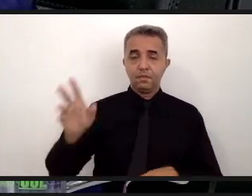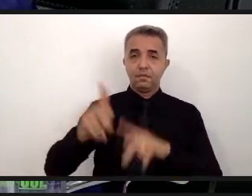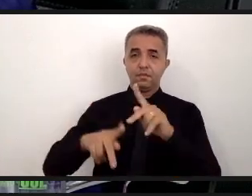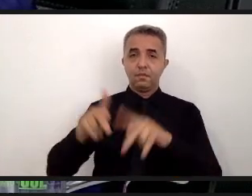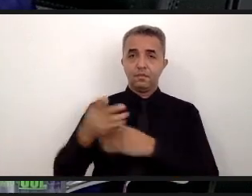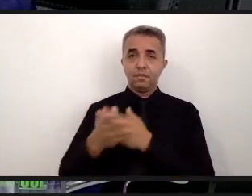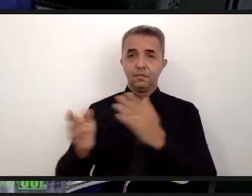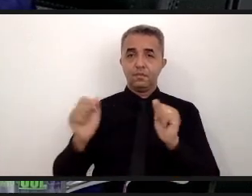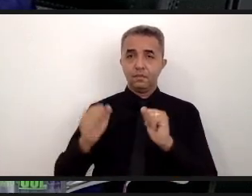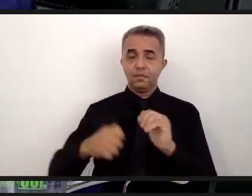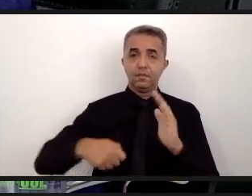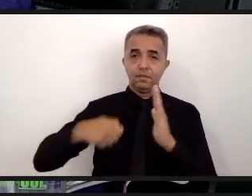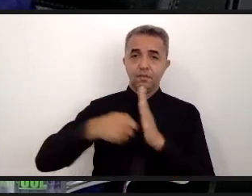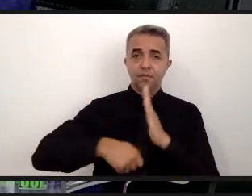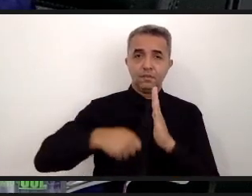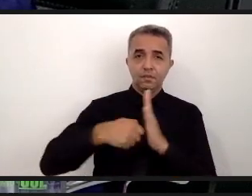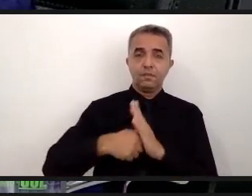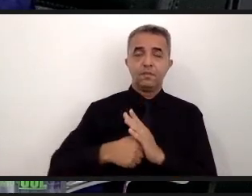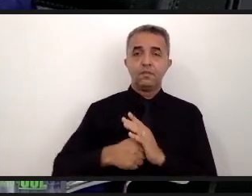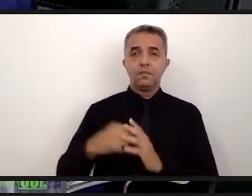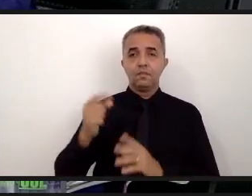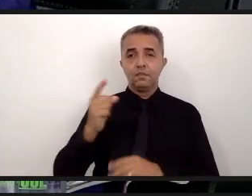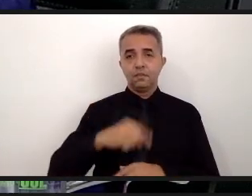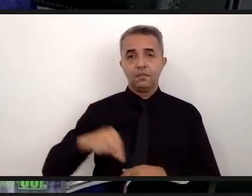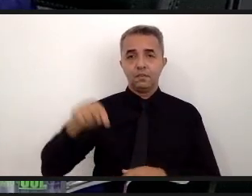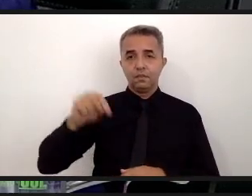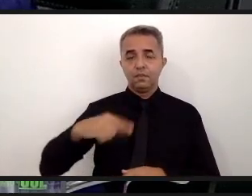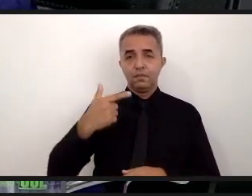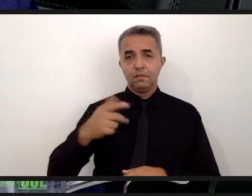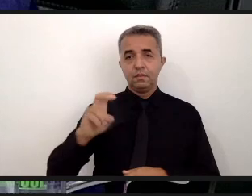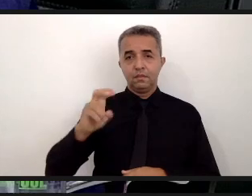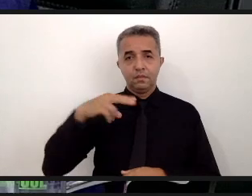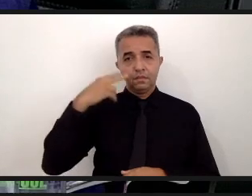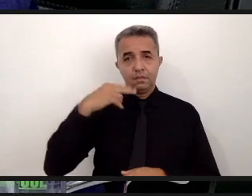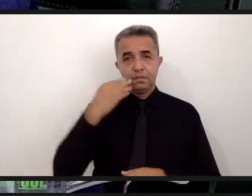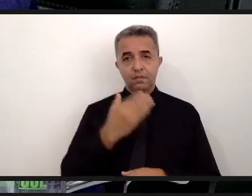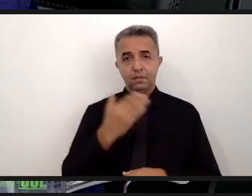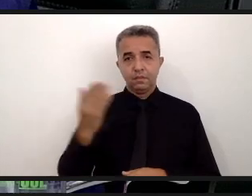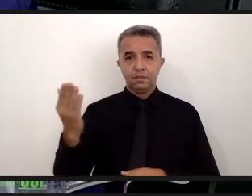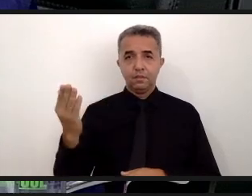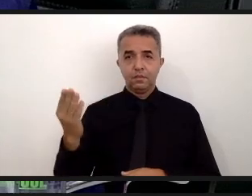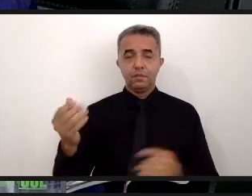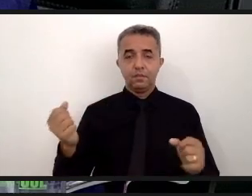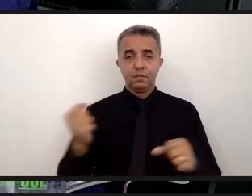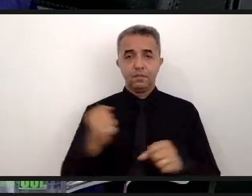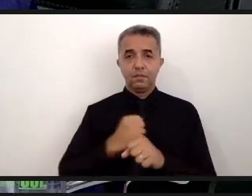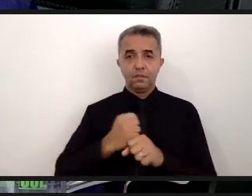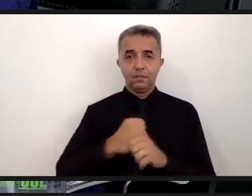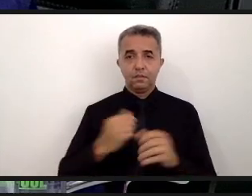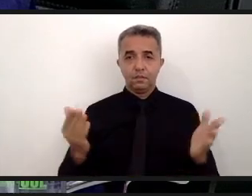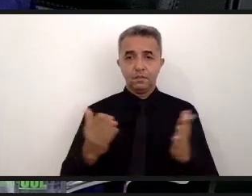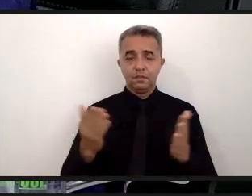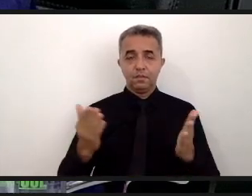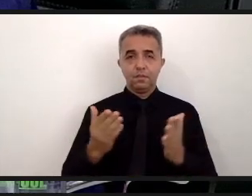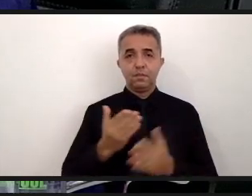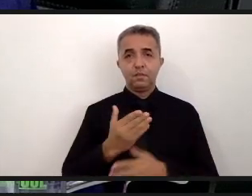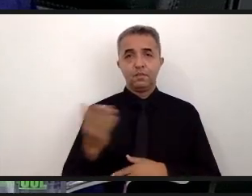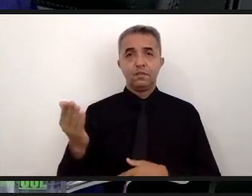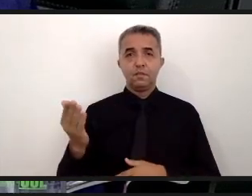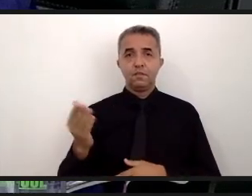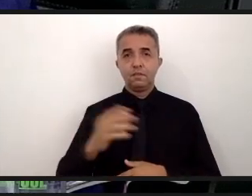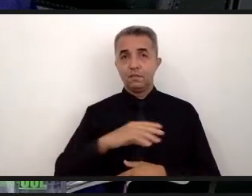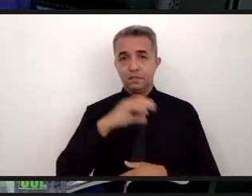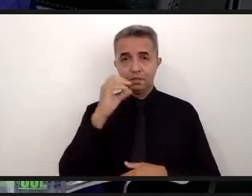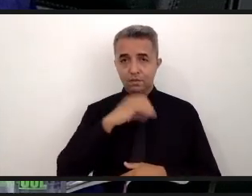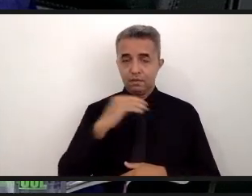reivindicar. Nós somos aqui 25 vereadores. Esse ano é um ano, mais uma vez, passa muito rápido, como